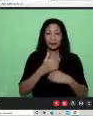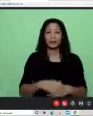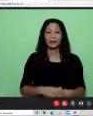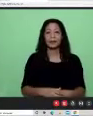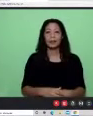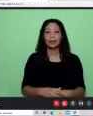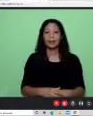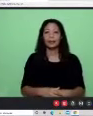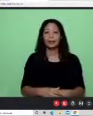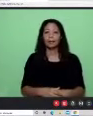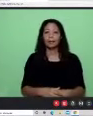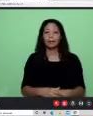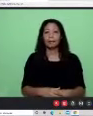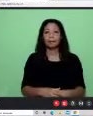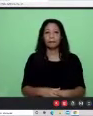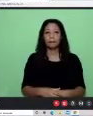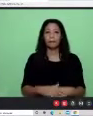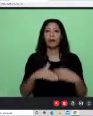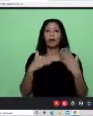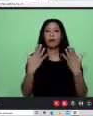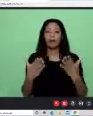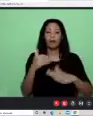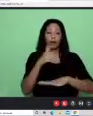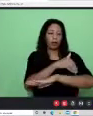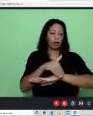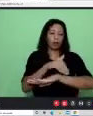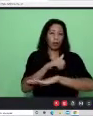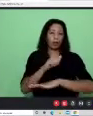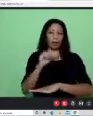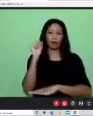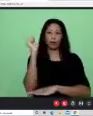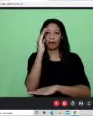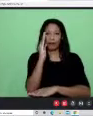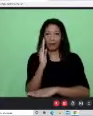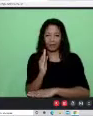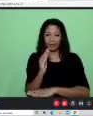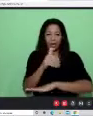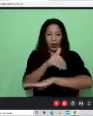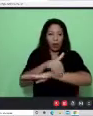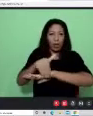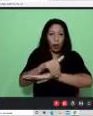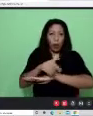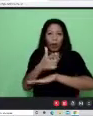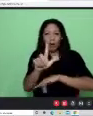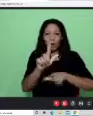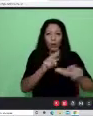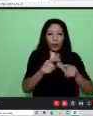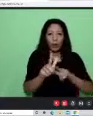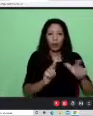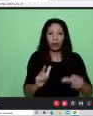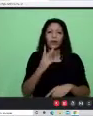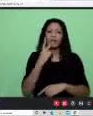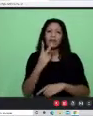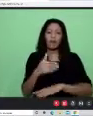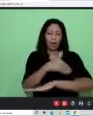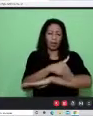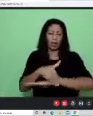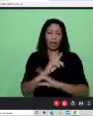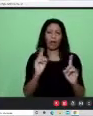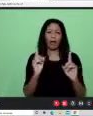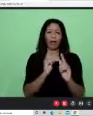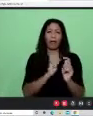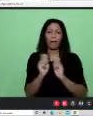Quanto à questão da Avenida Brasil e de tantas outras ruas ali, a gente cita bem a Avenida Brasil porque ela tem